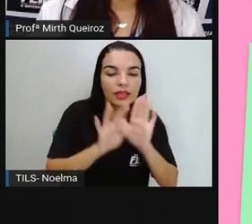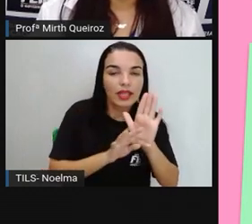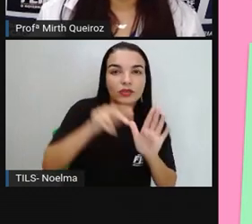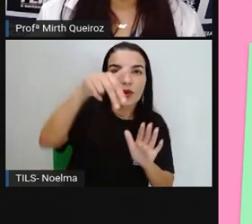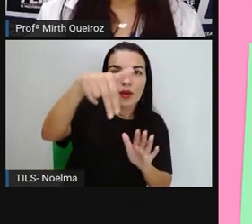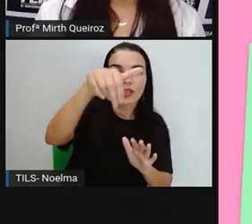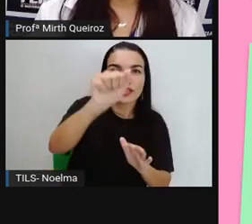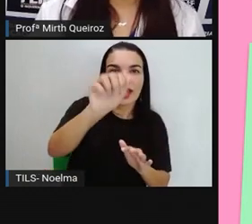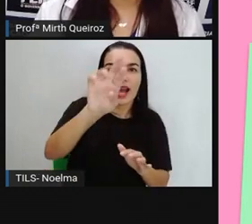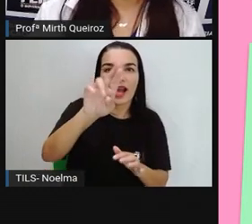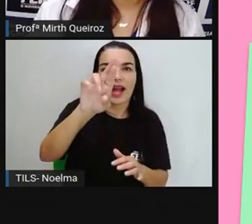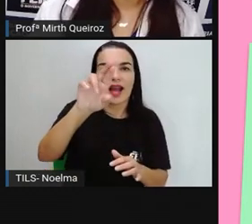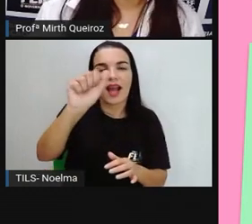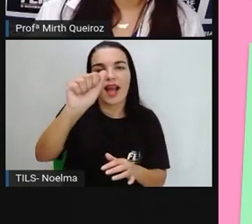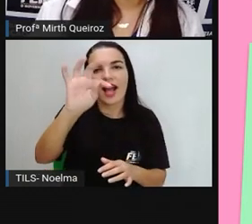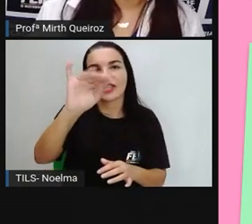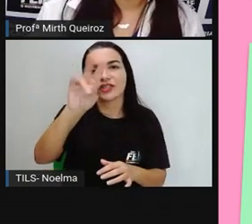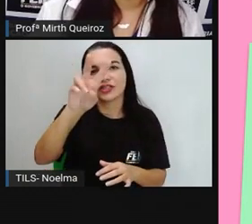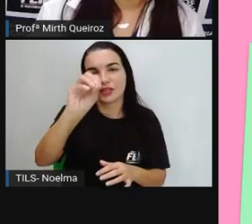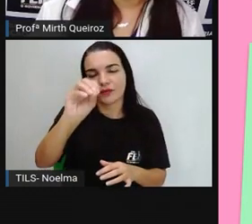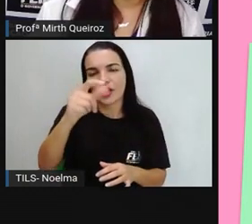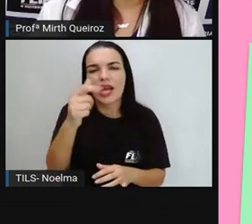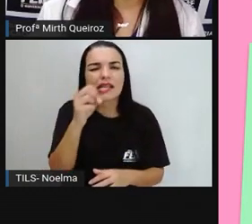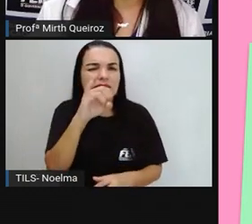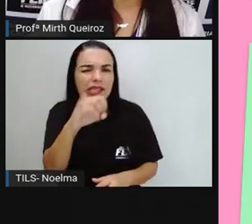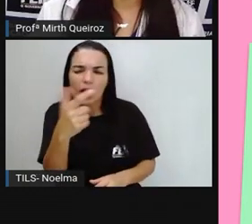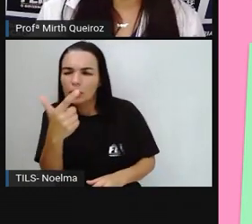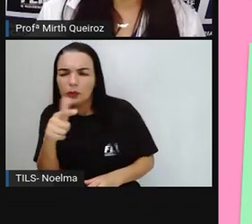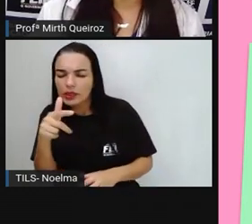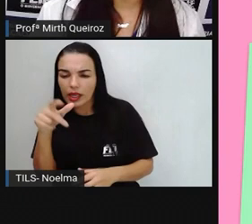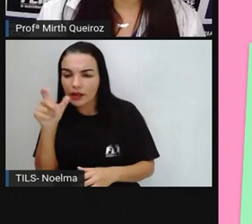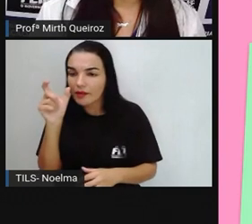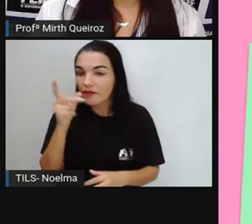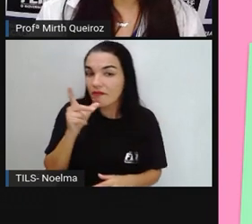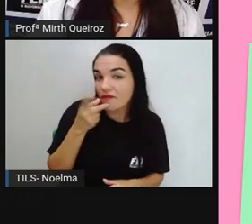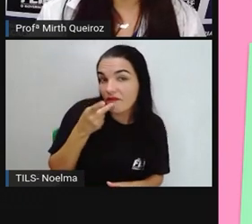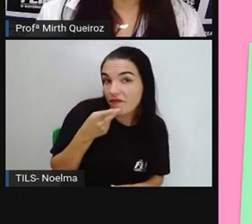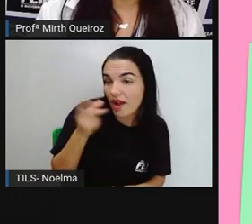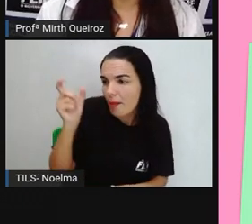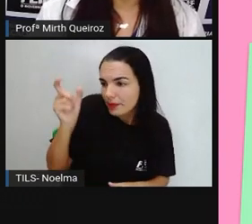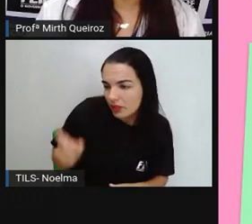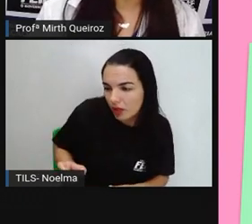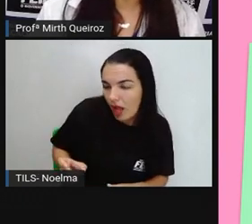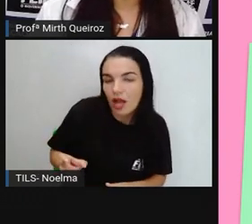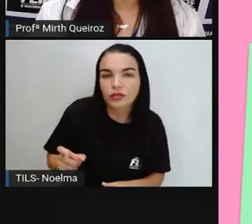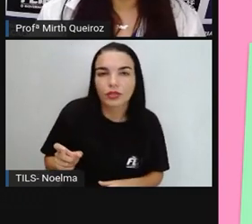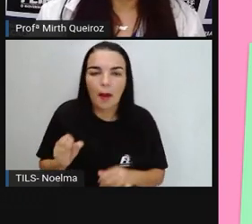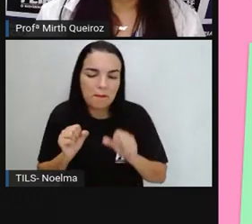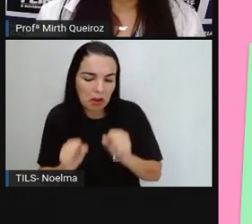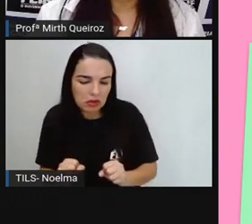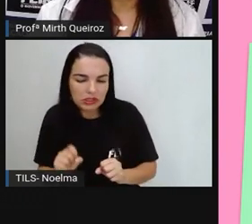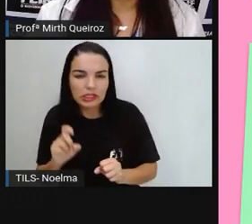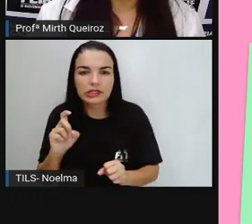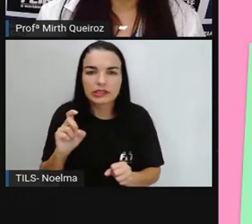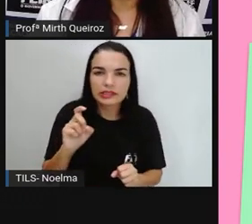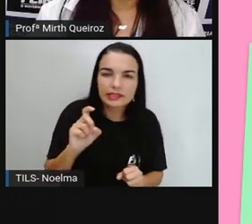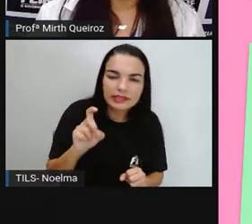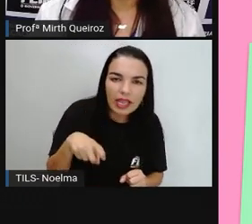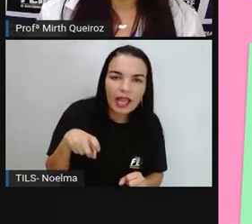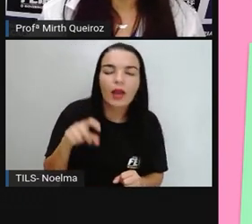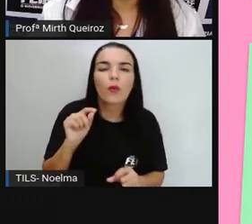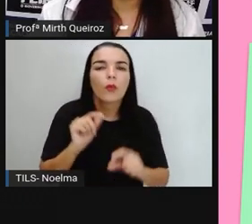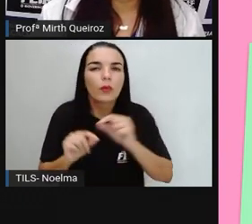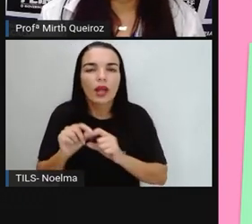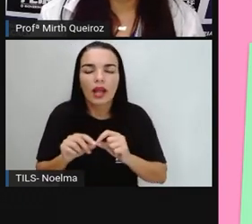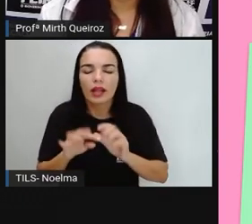contando uma história. Já quando não tem falas, pode se tratar de uma narração ou pode se tratar também de um texto